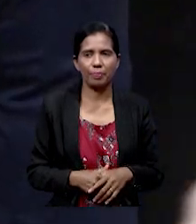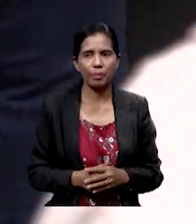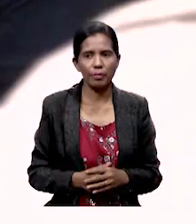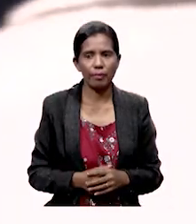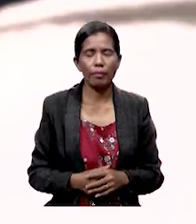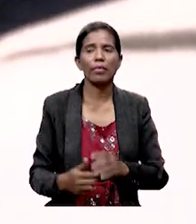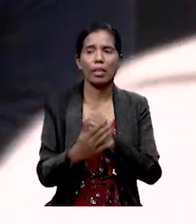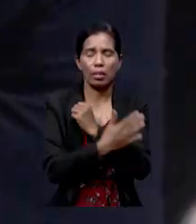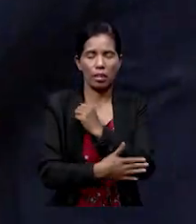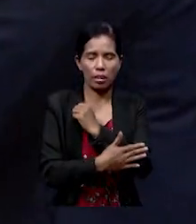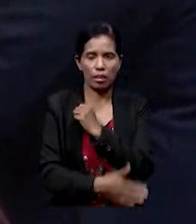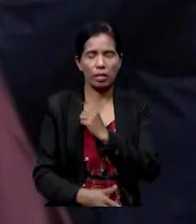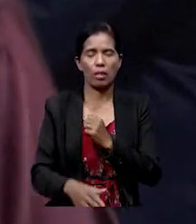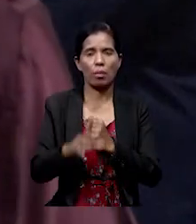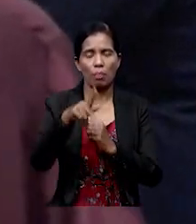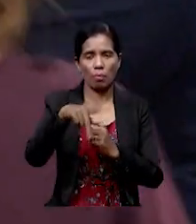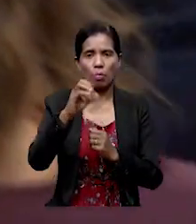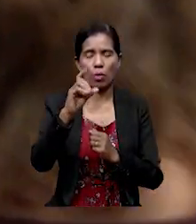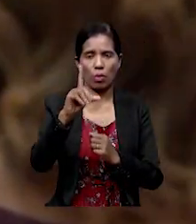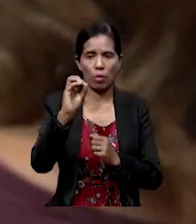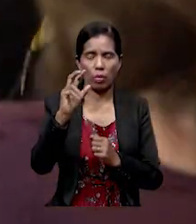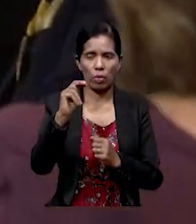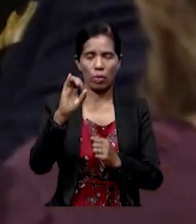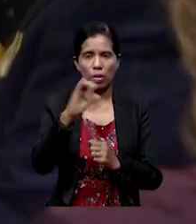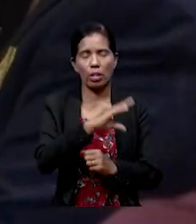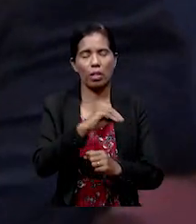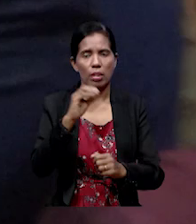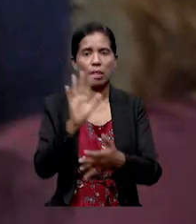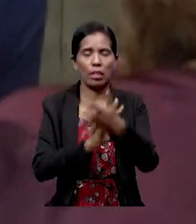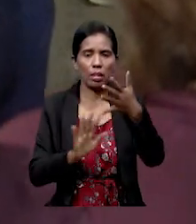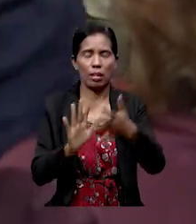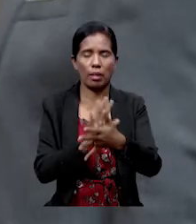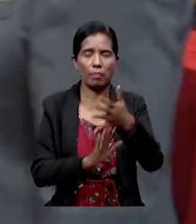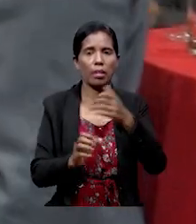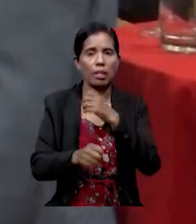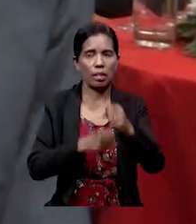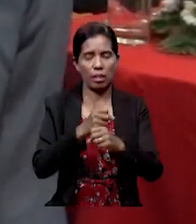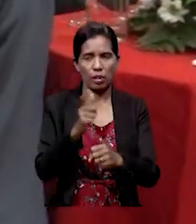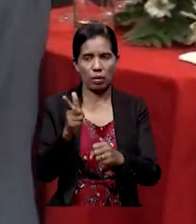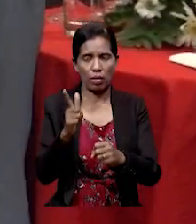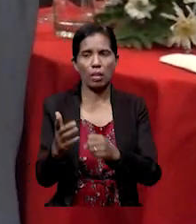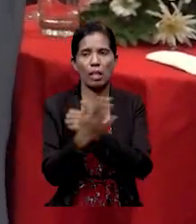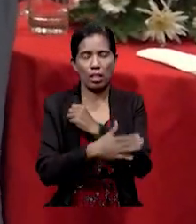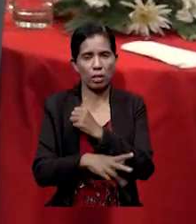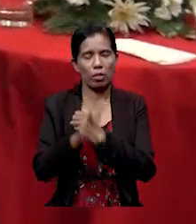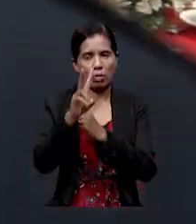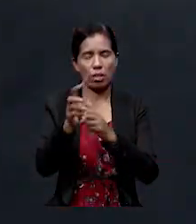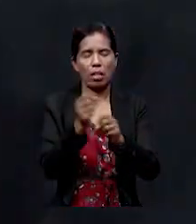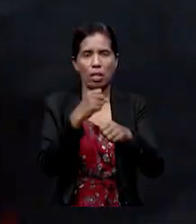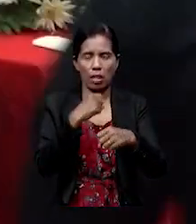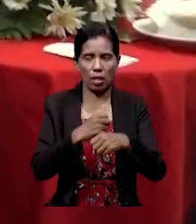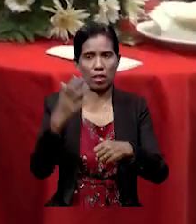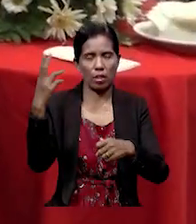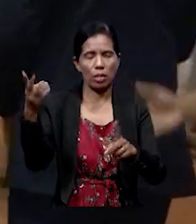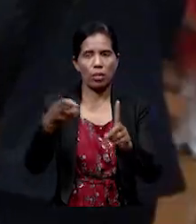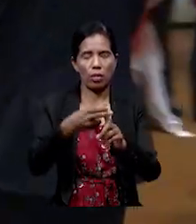Nação República Polónia no Timor-Leste celebra o aniversário tinha rua nulo para a relação diplomática entre país rua, Nebehalau e a Salão Hotel